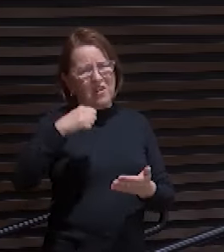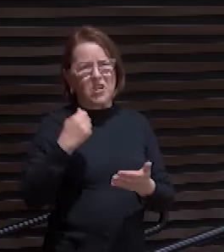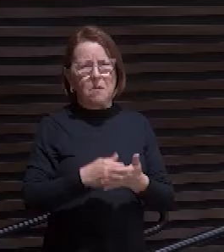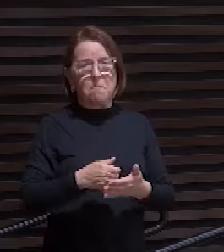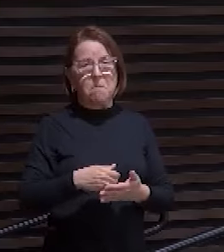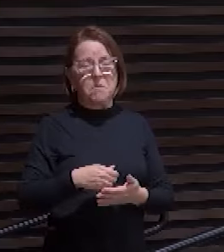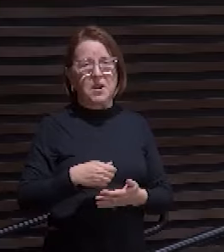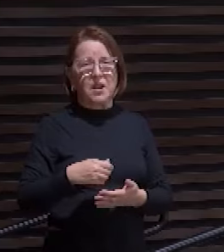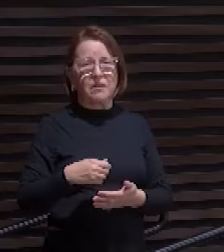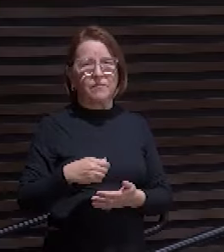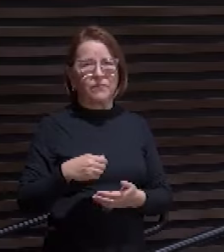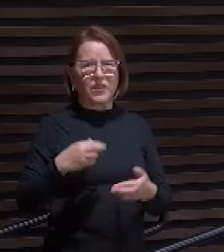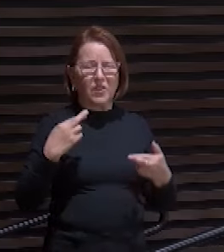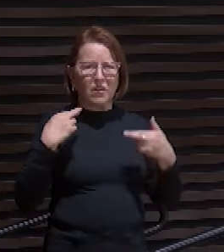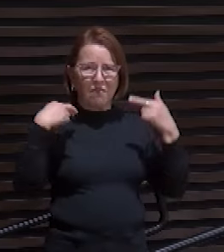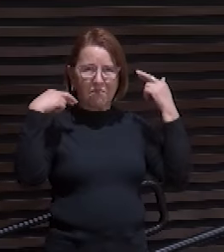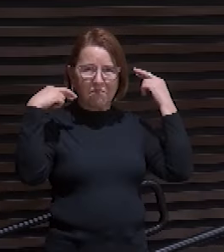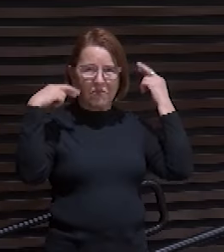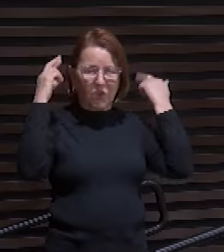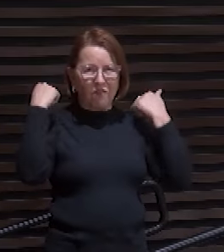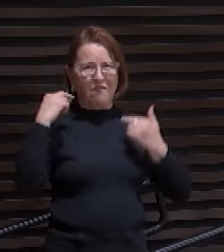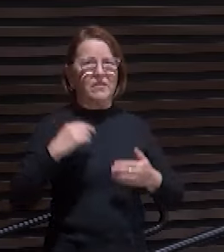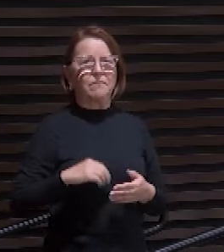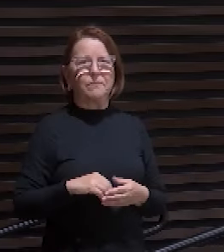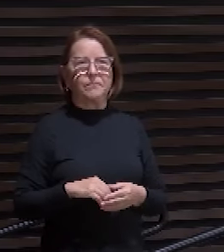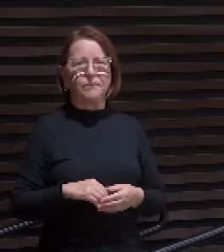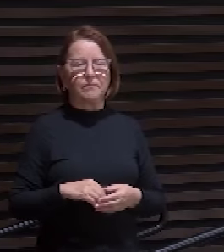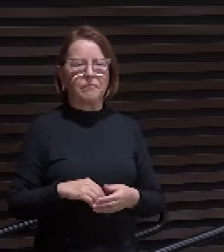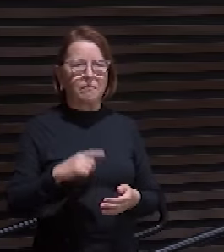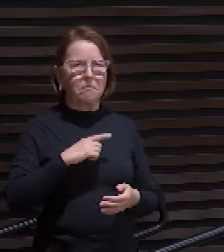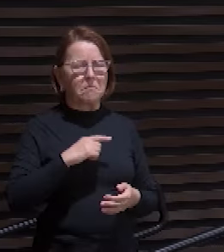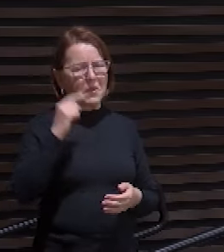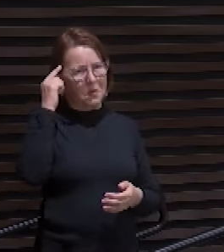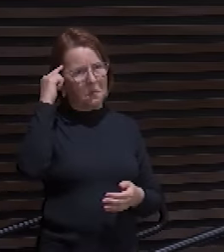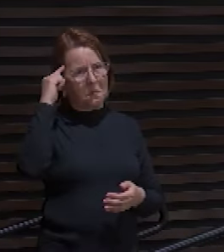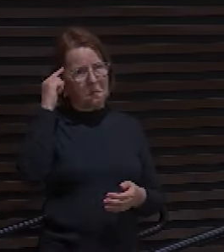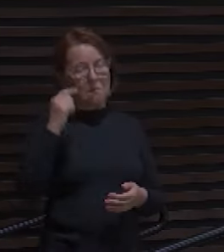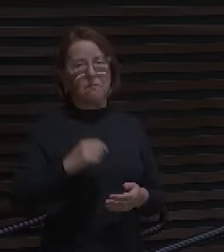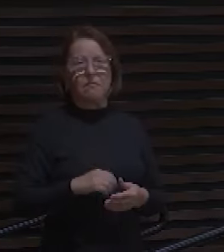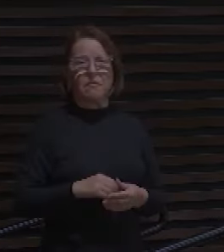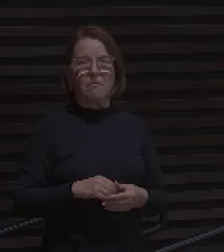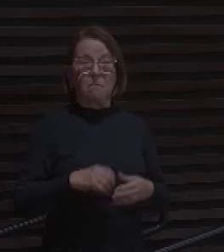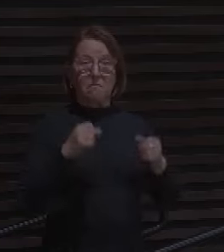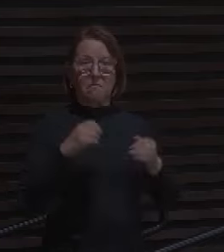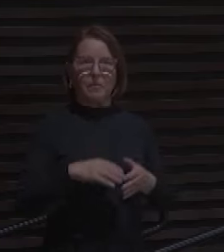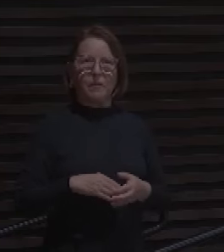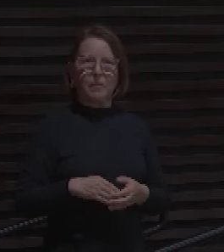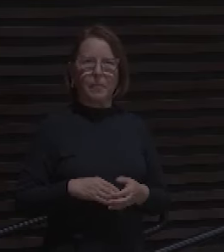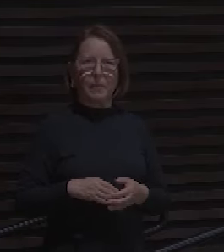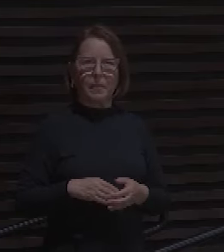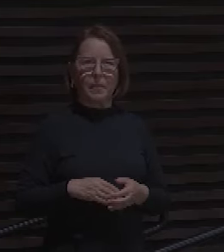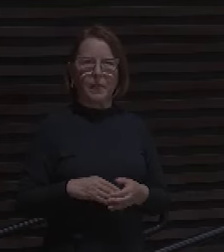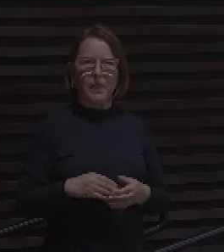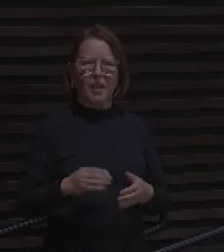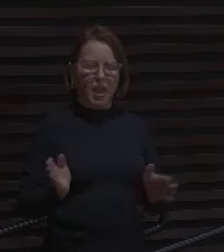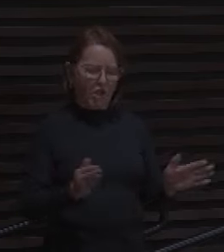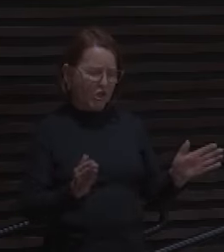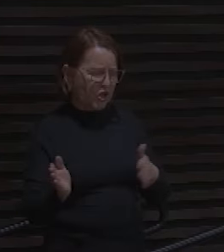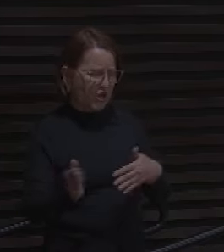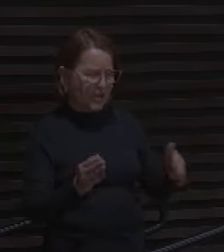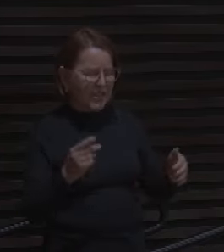Pensa num homem que tinha cacife. Versículo 8. Amontoei também para